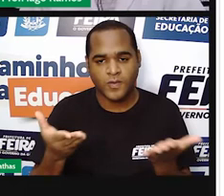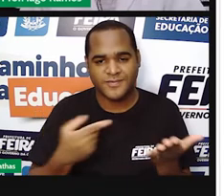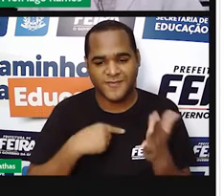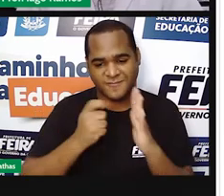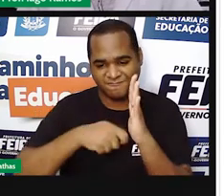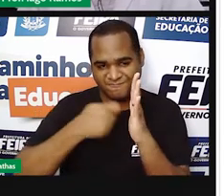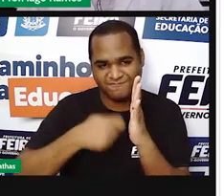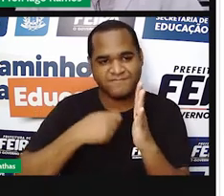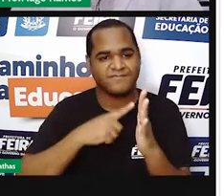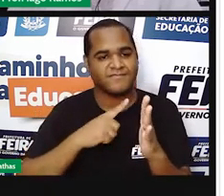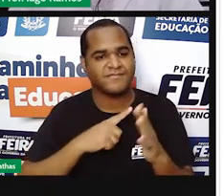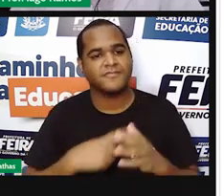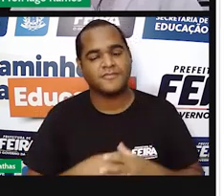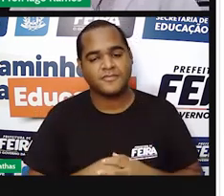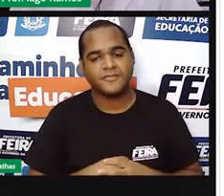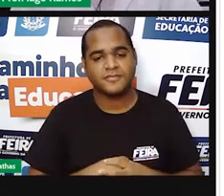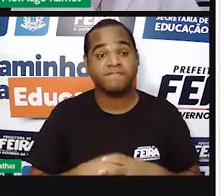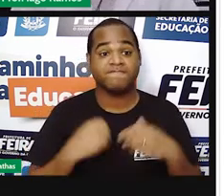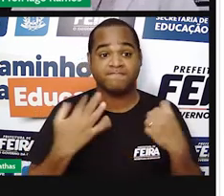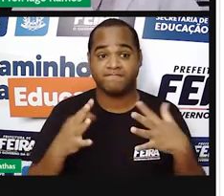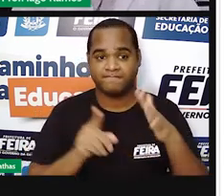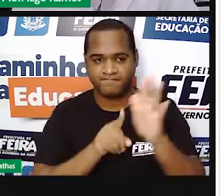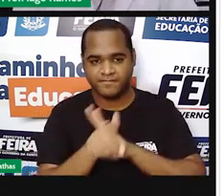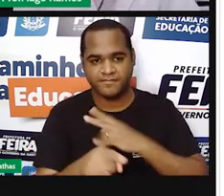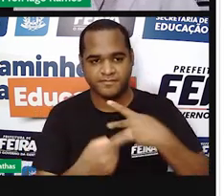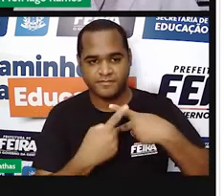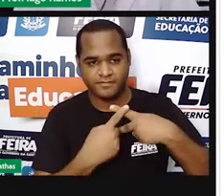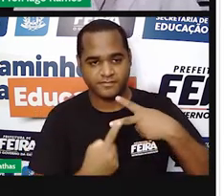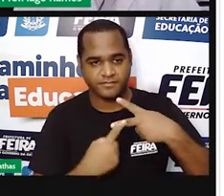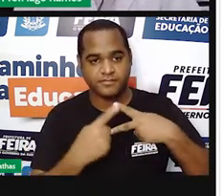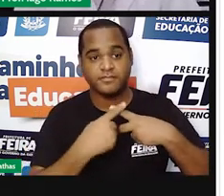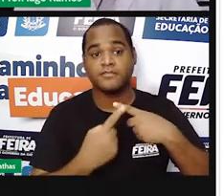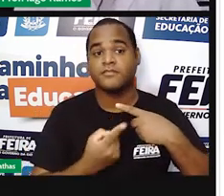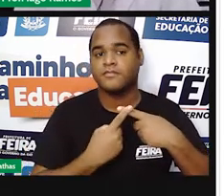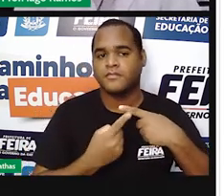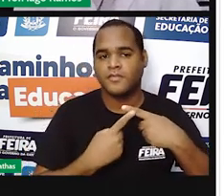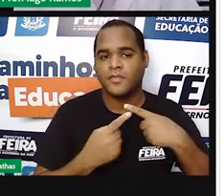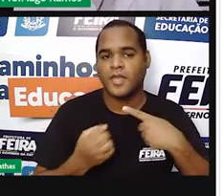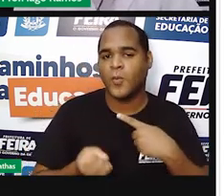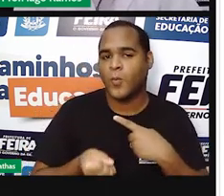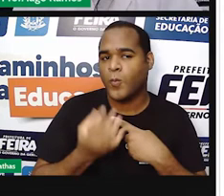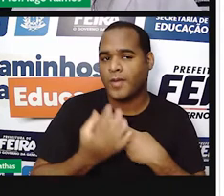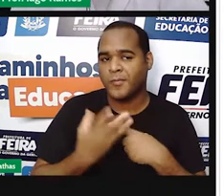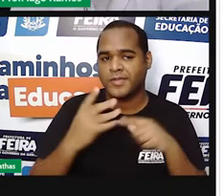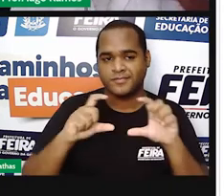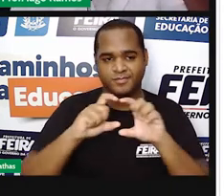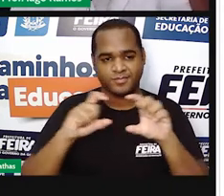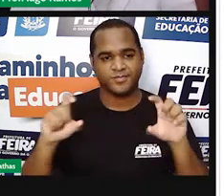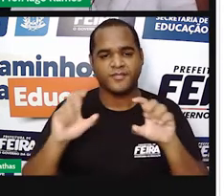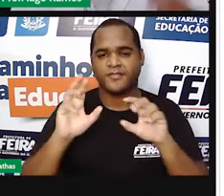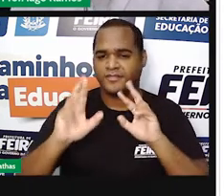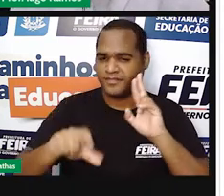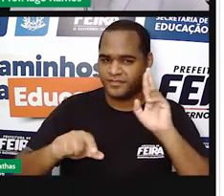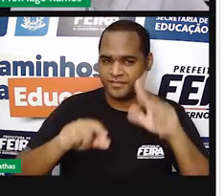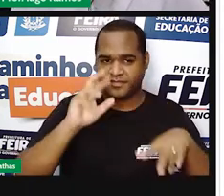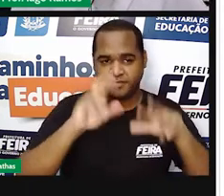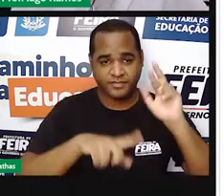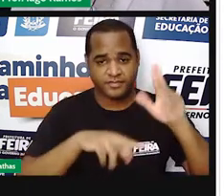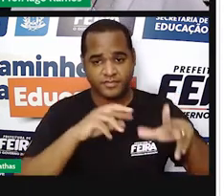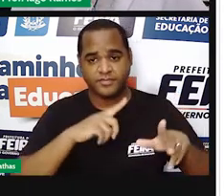momento que o vídeo tá sendo gravado tá então a primeira pergunta é quantas placas diferentes